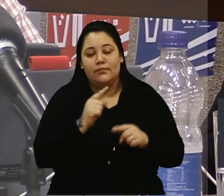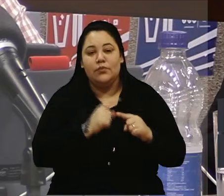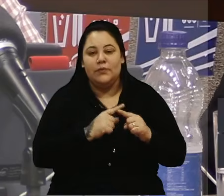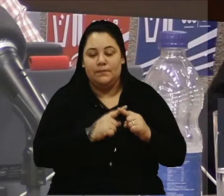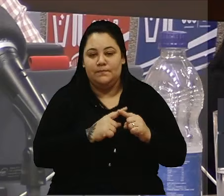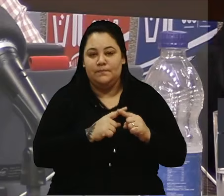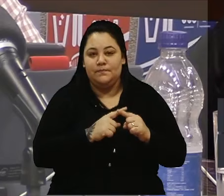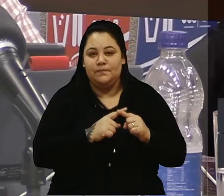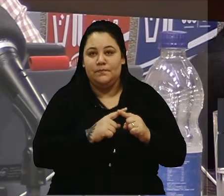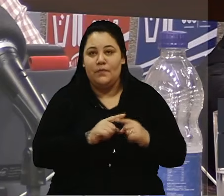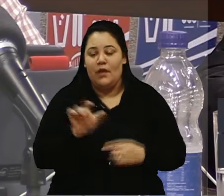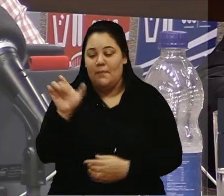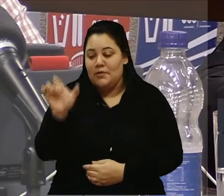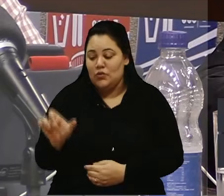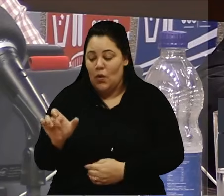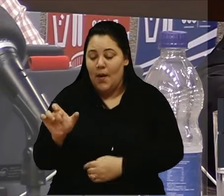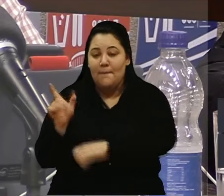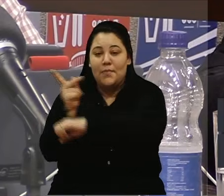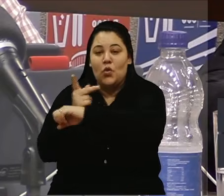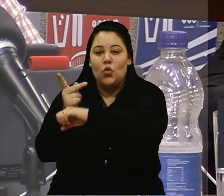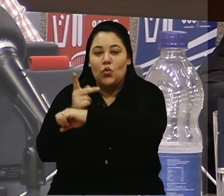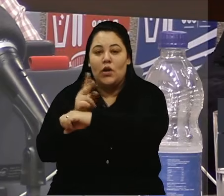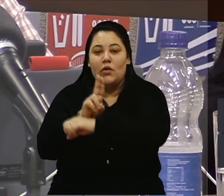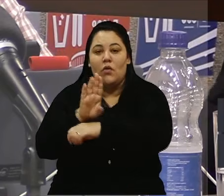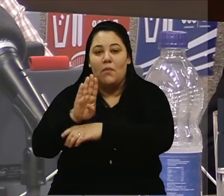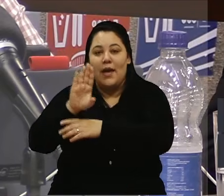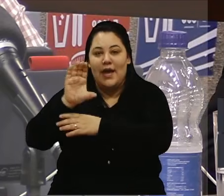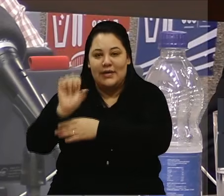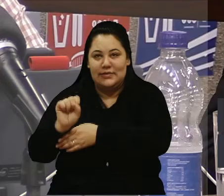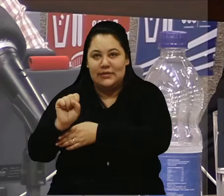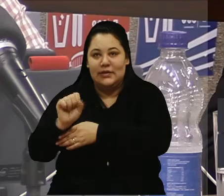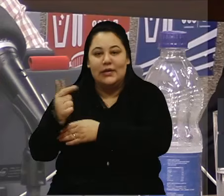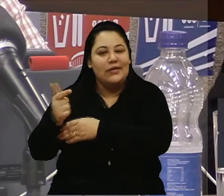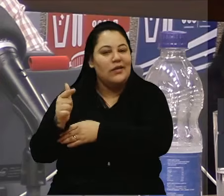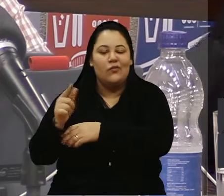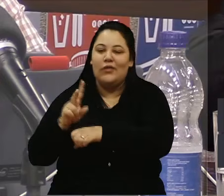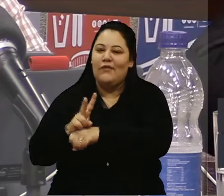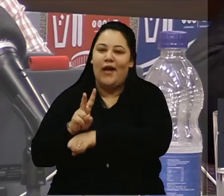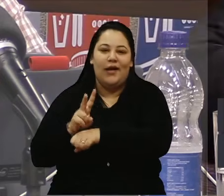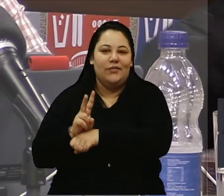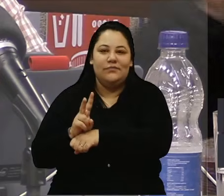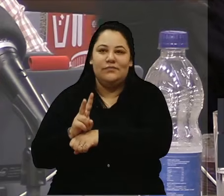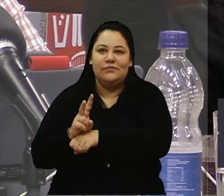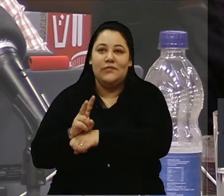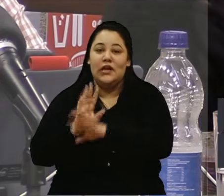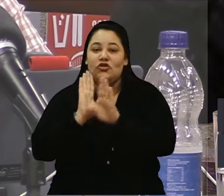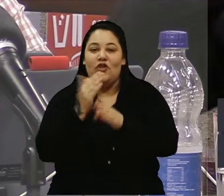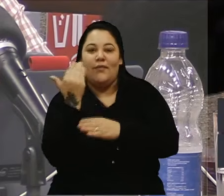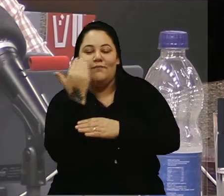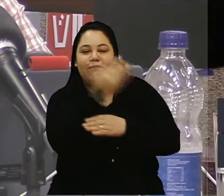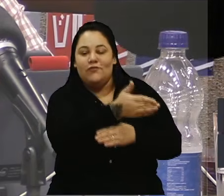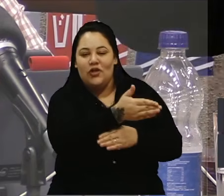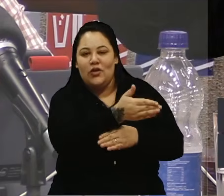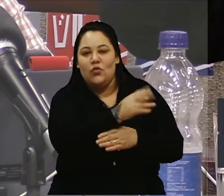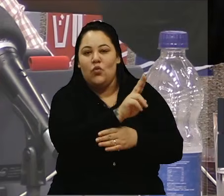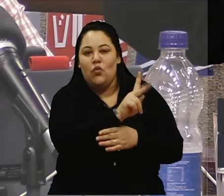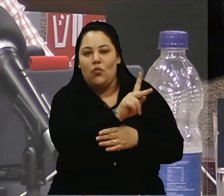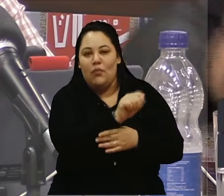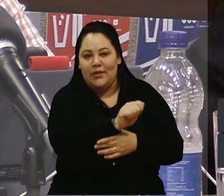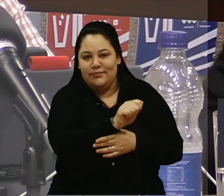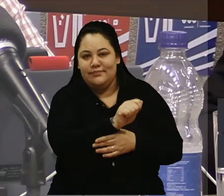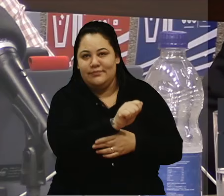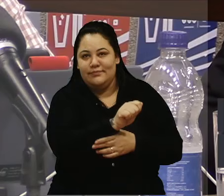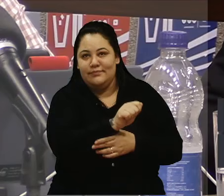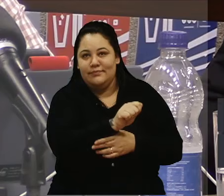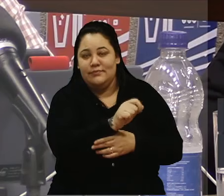O paciente ele procura a UBS. Normalmente, não tem vaga. Então, ele já se dirige para a UPA. E isso ficou como